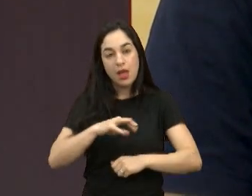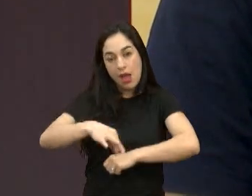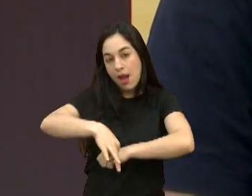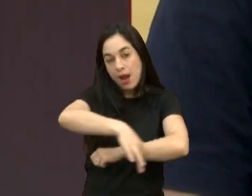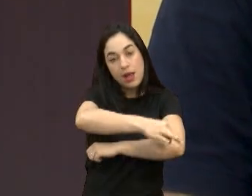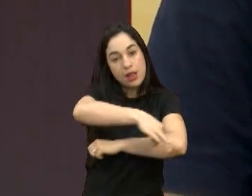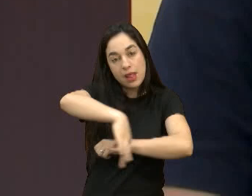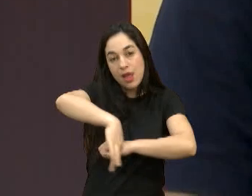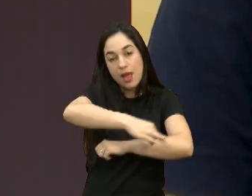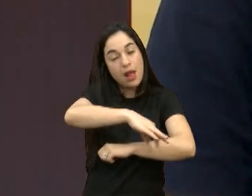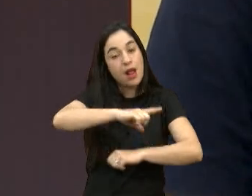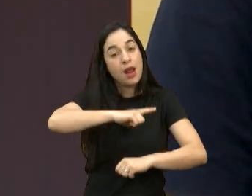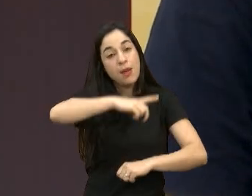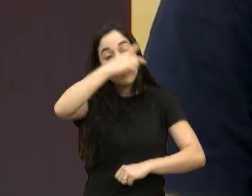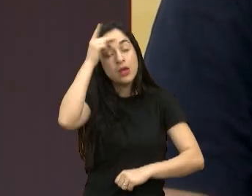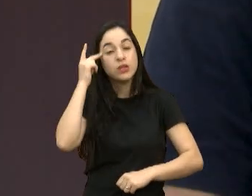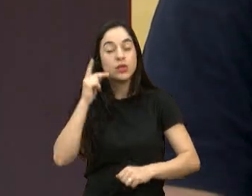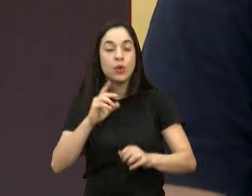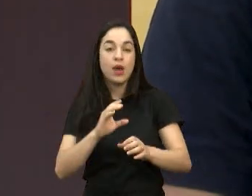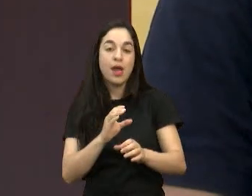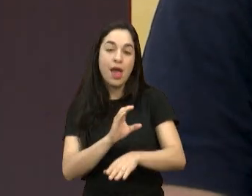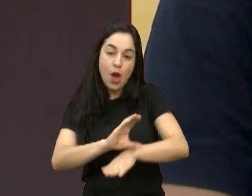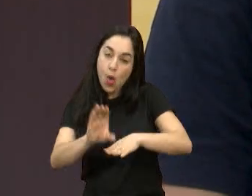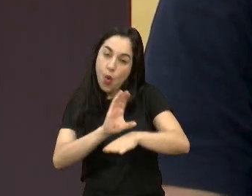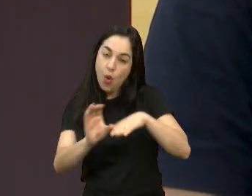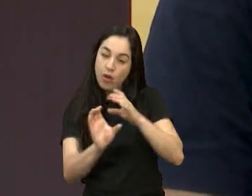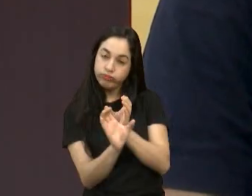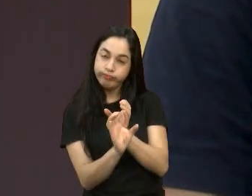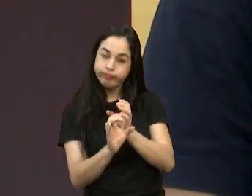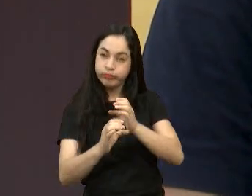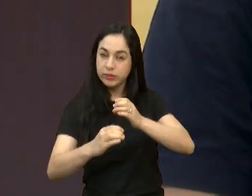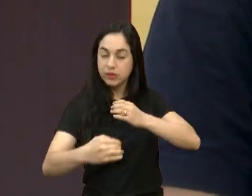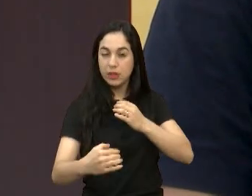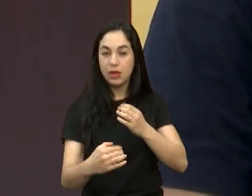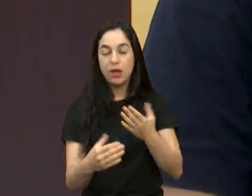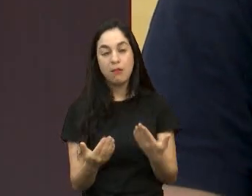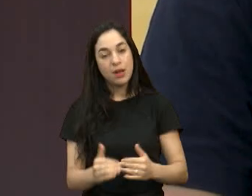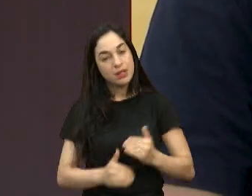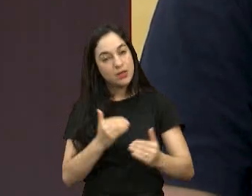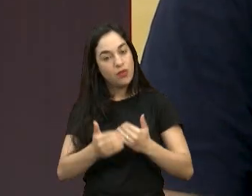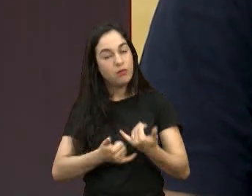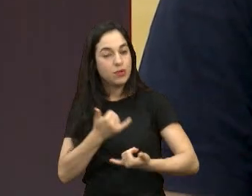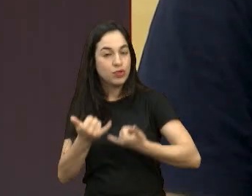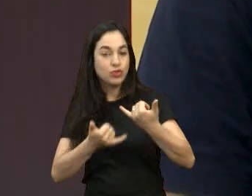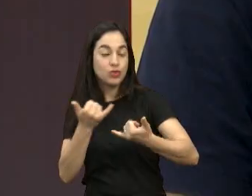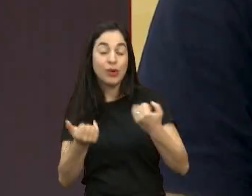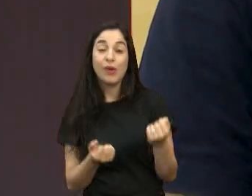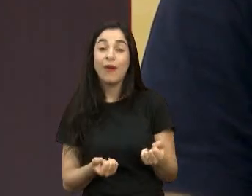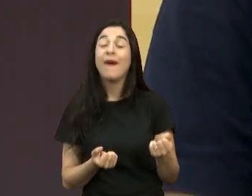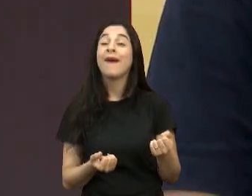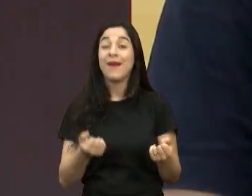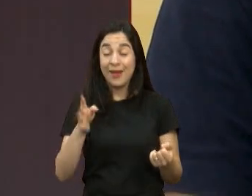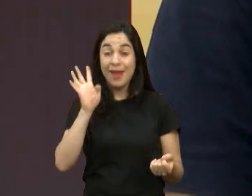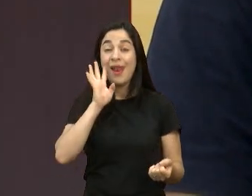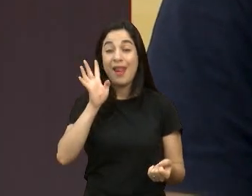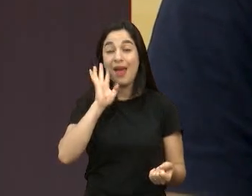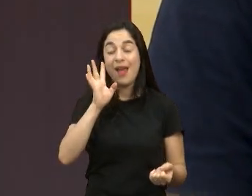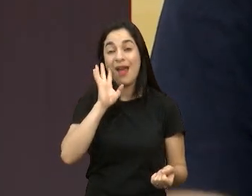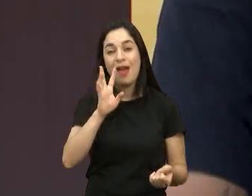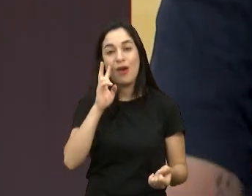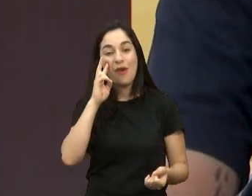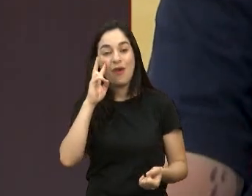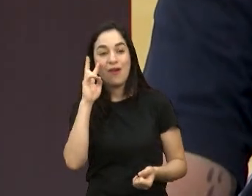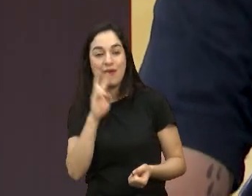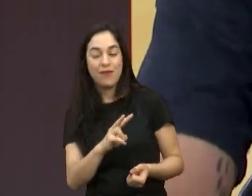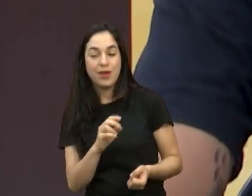pessoas que estão fazendo o curso para engenharia, vão lá para desenvolvimento de jogos. Aí eu acho muito gratificante ver a evolução deles